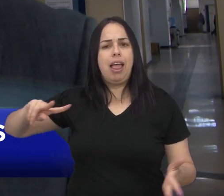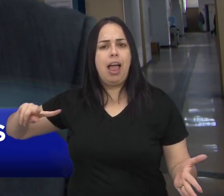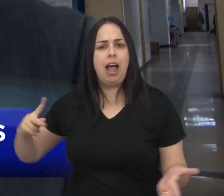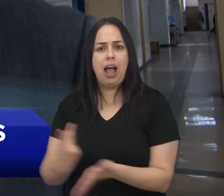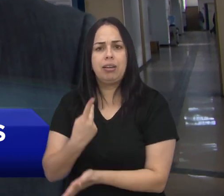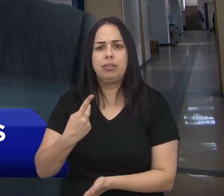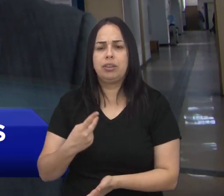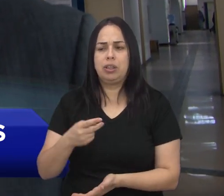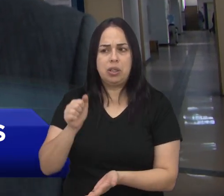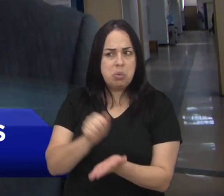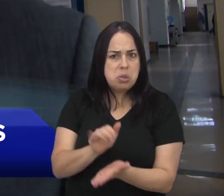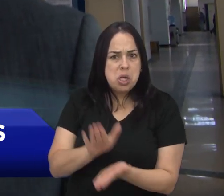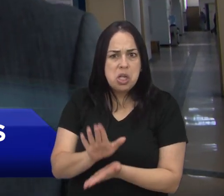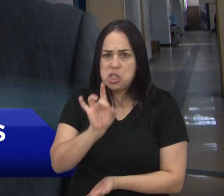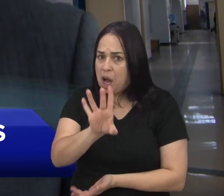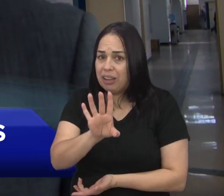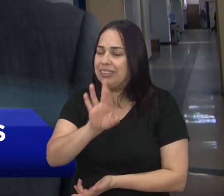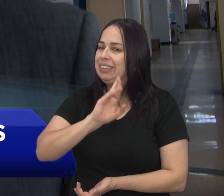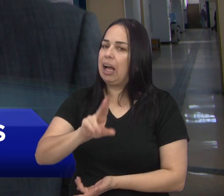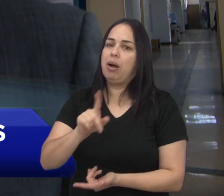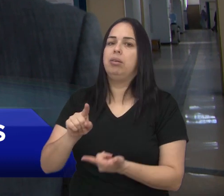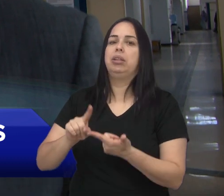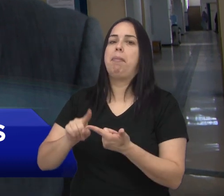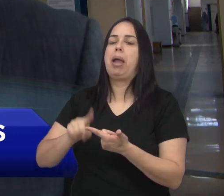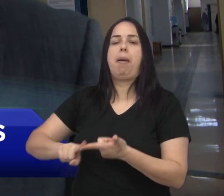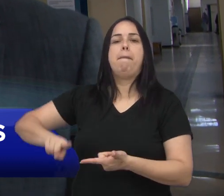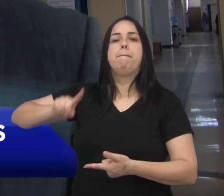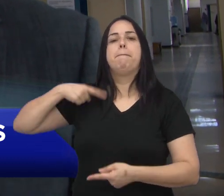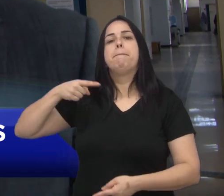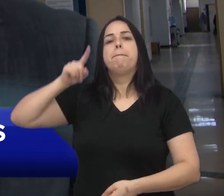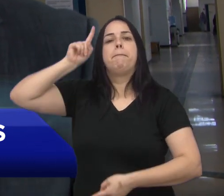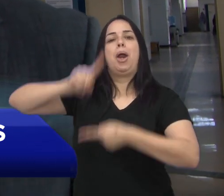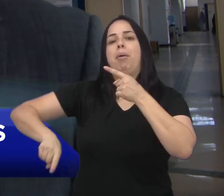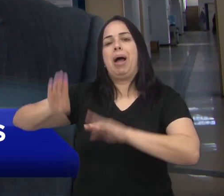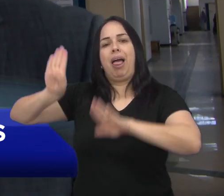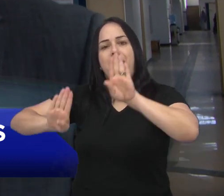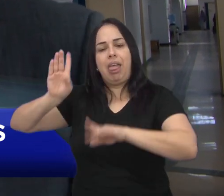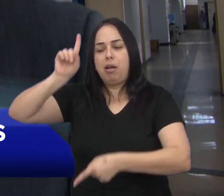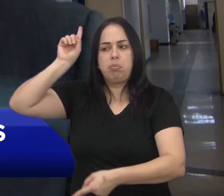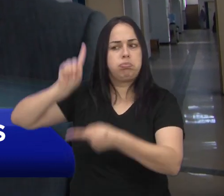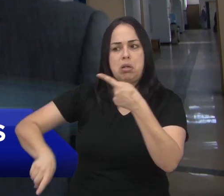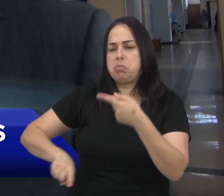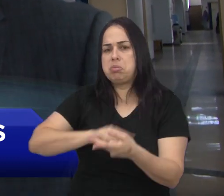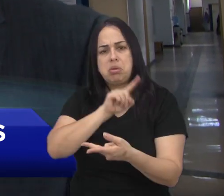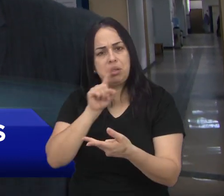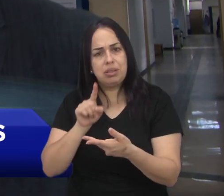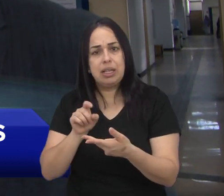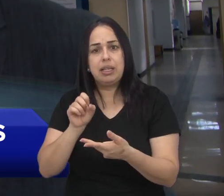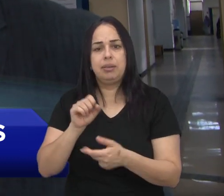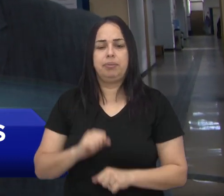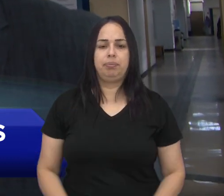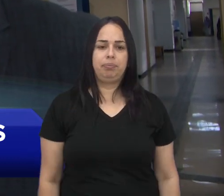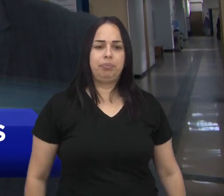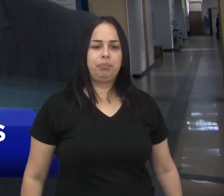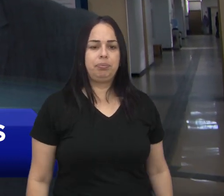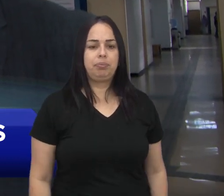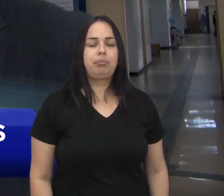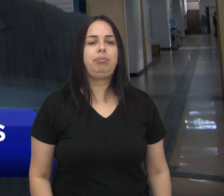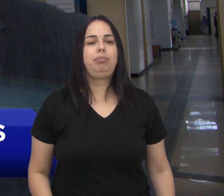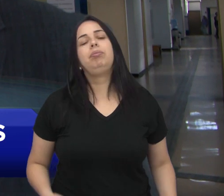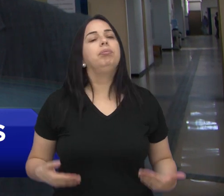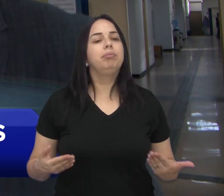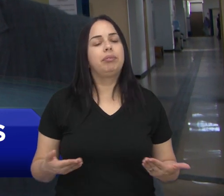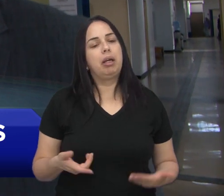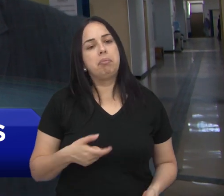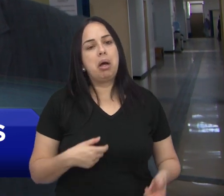Se configurar um abuso, ele não vai ser sancionado somente com multa, mas sim com cassação do registro ou do